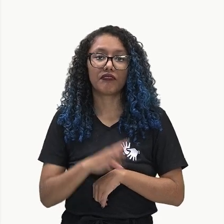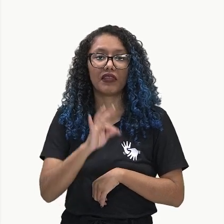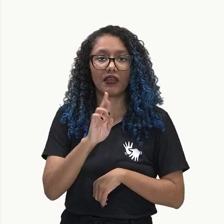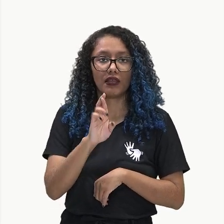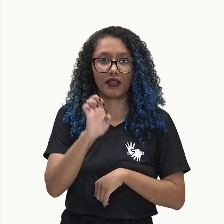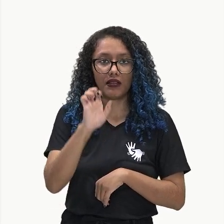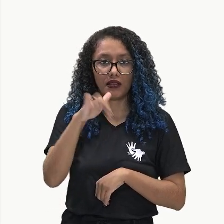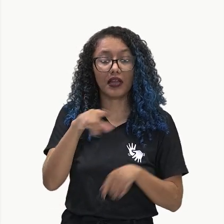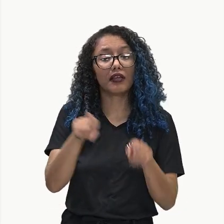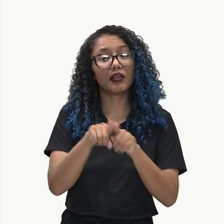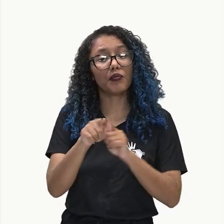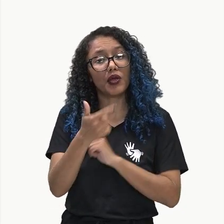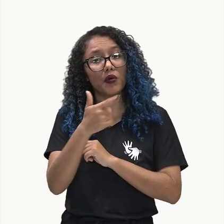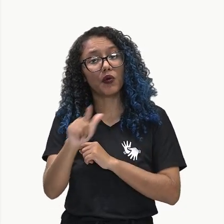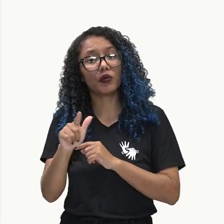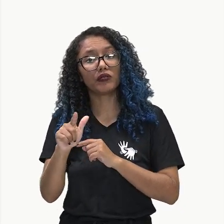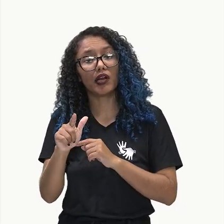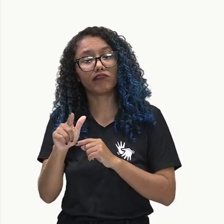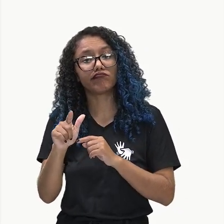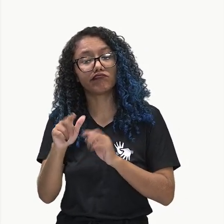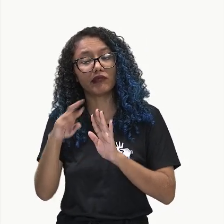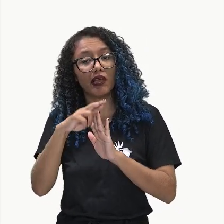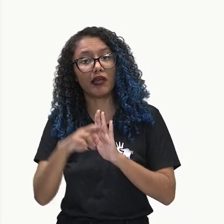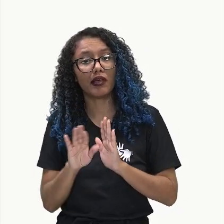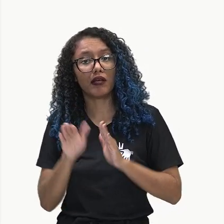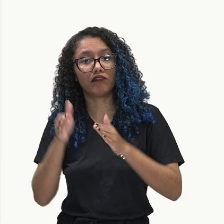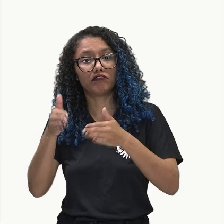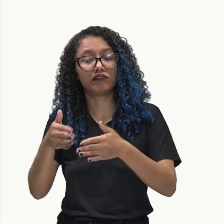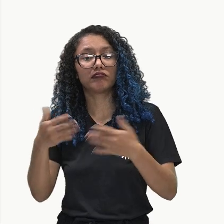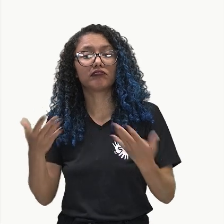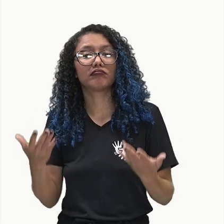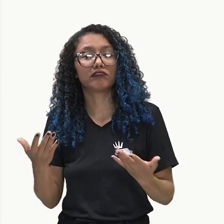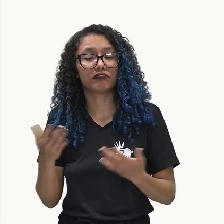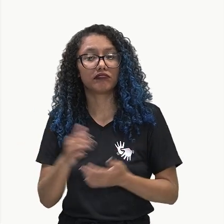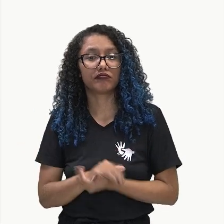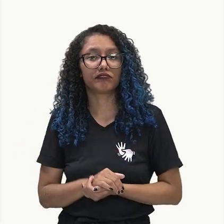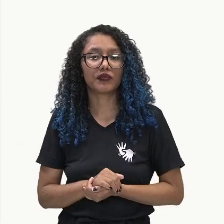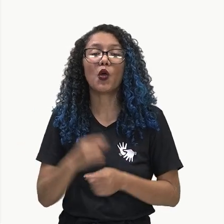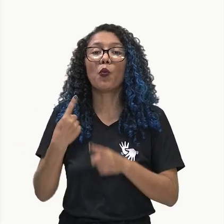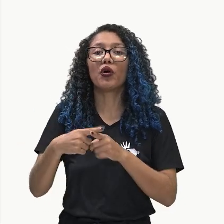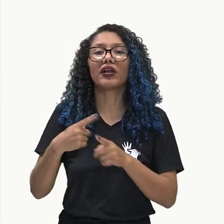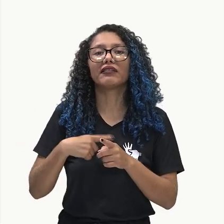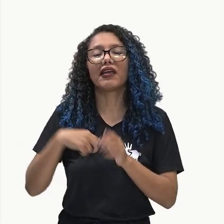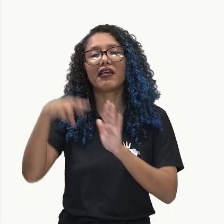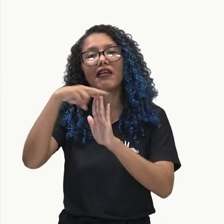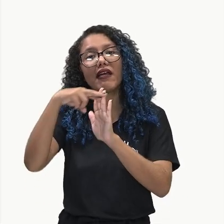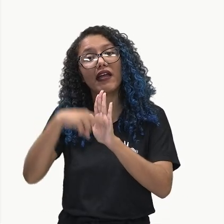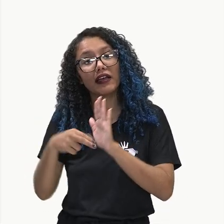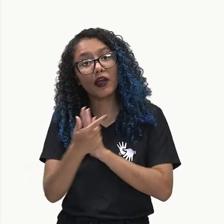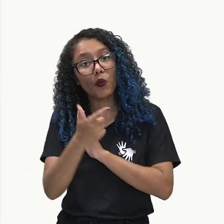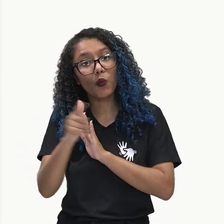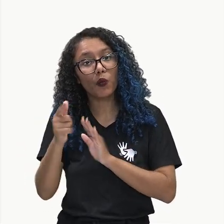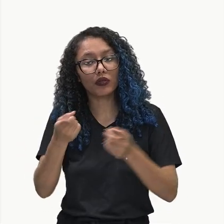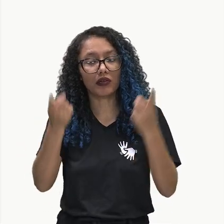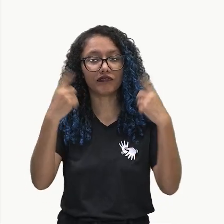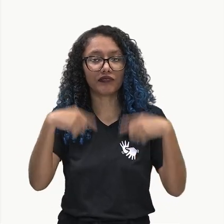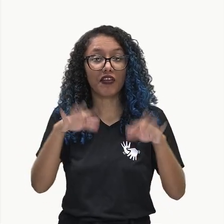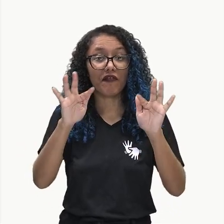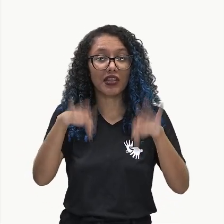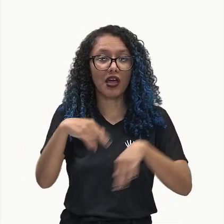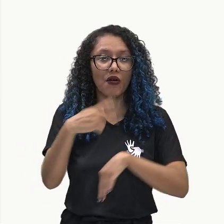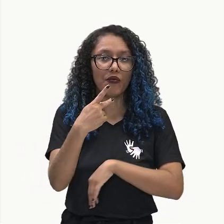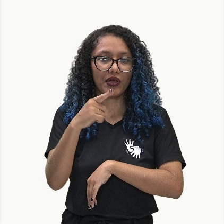temos exceções, porque essas exceções se encaixam em outras regras. Terminadas em PA,